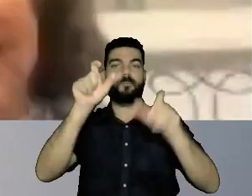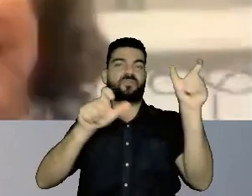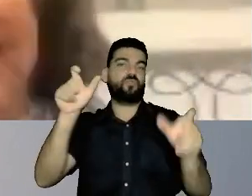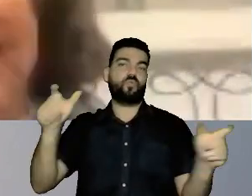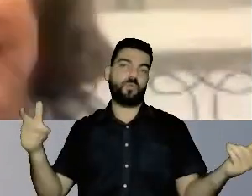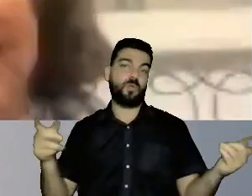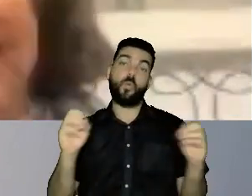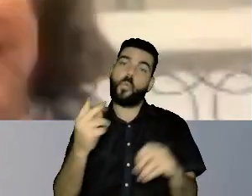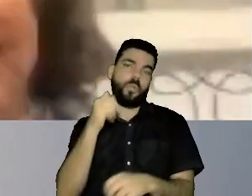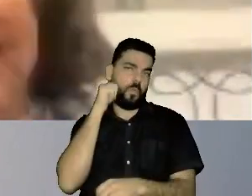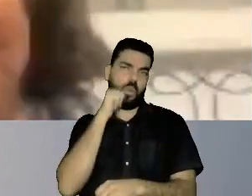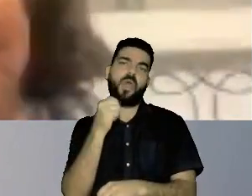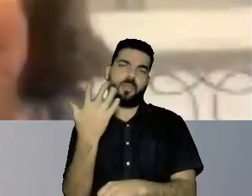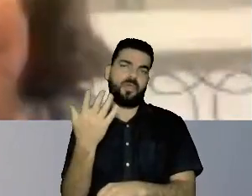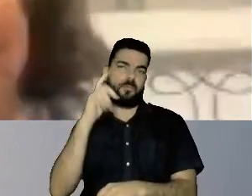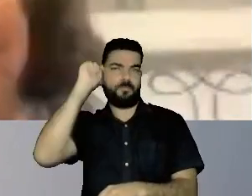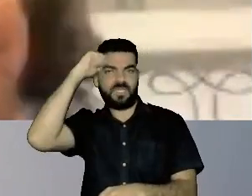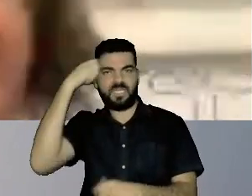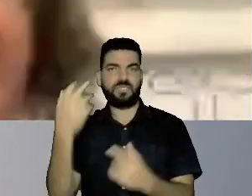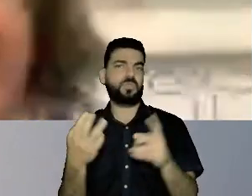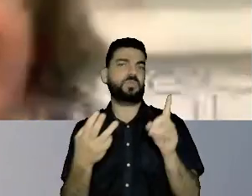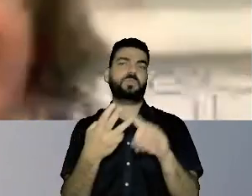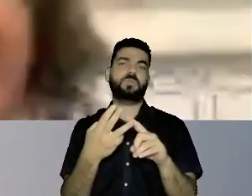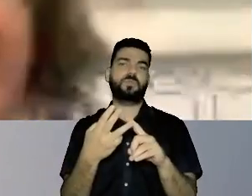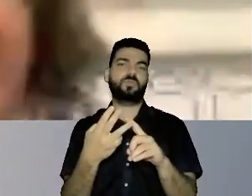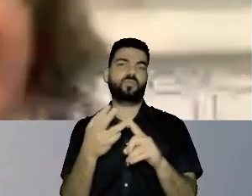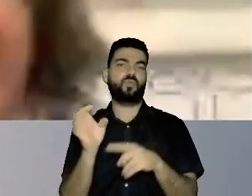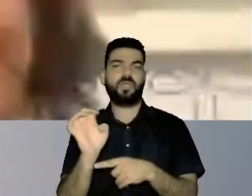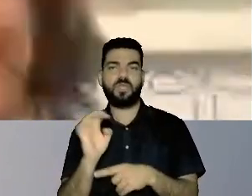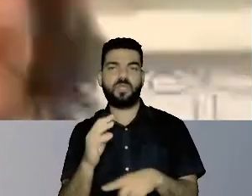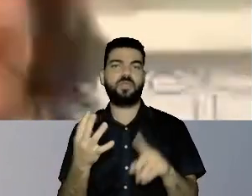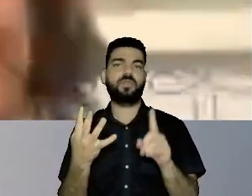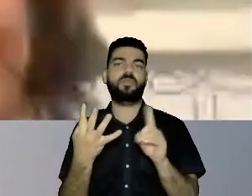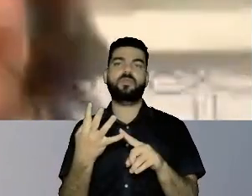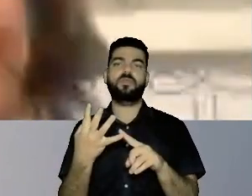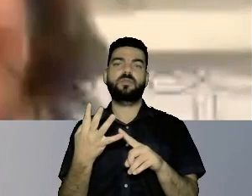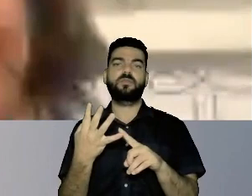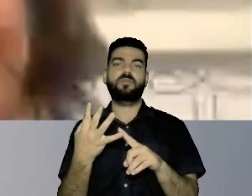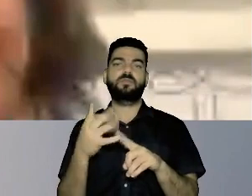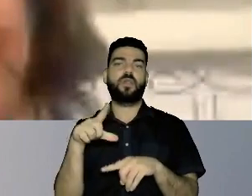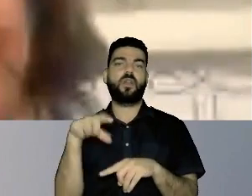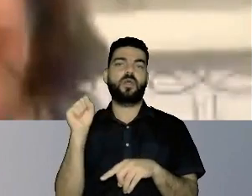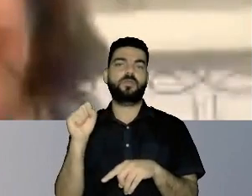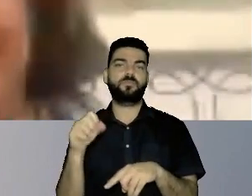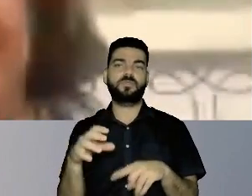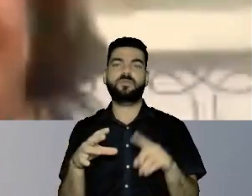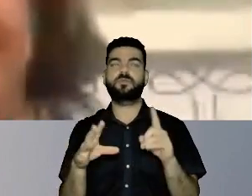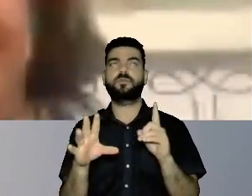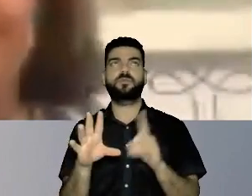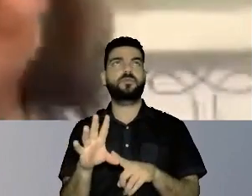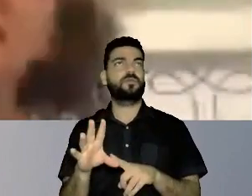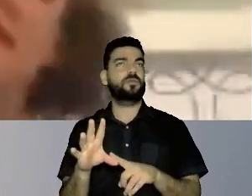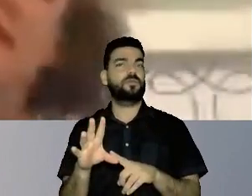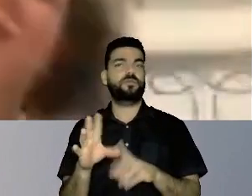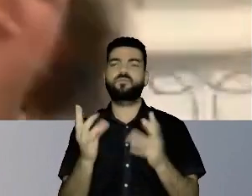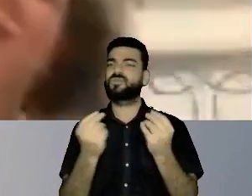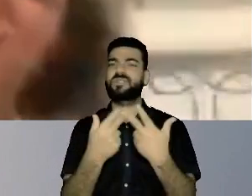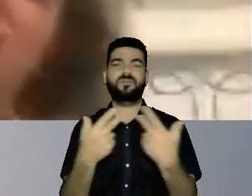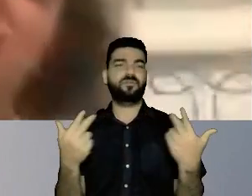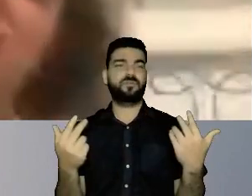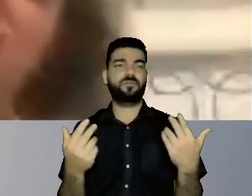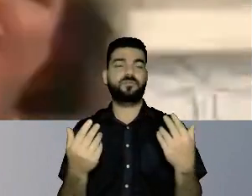se constrói a imagem de um indivíduo, a imagem da mulher, a imagem do negro, a imagem do